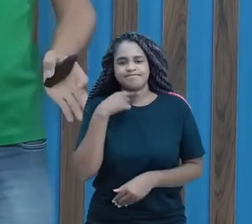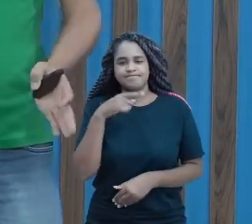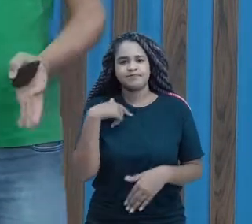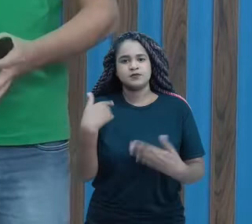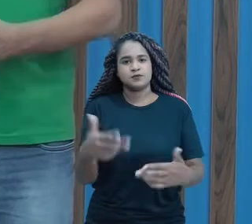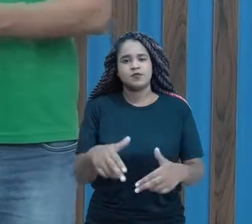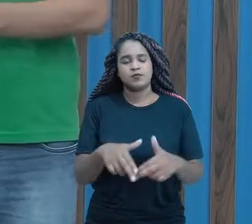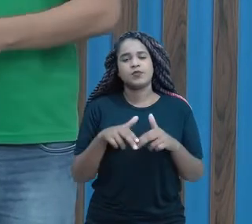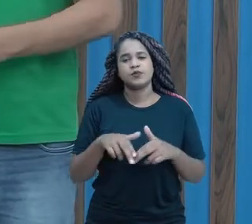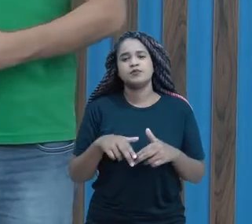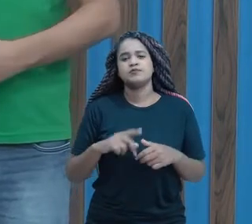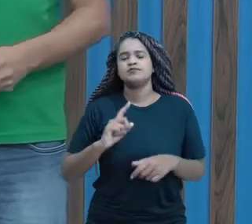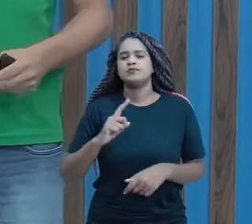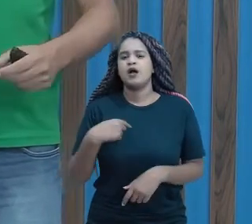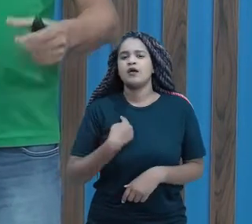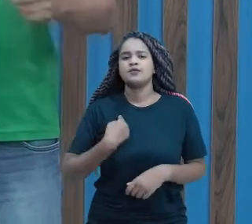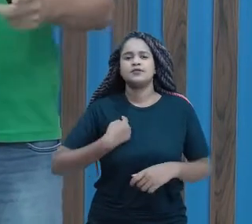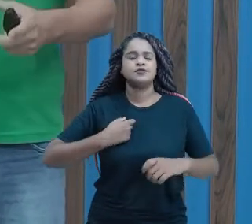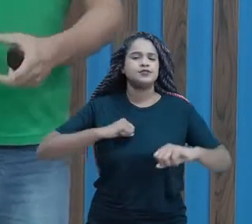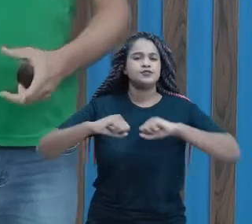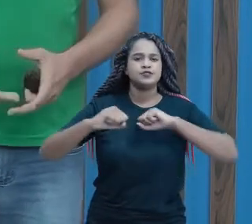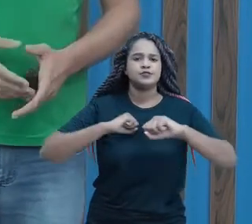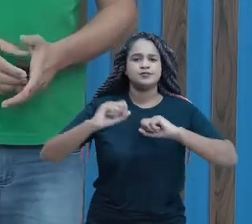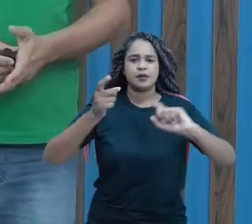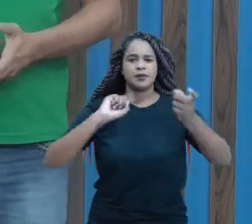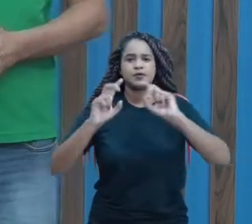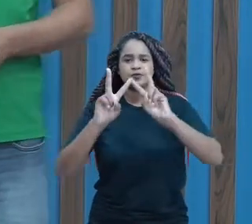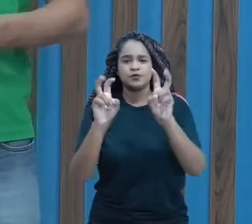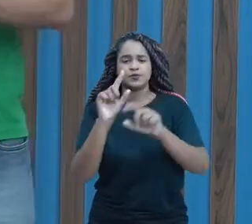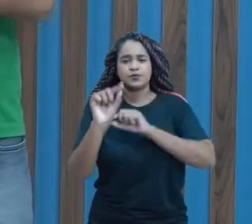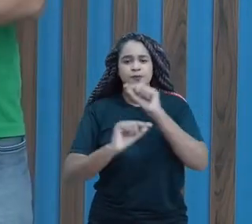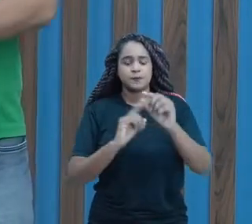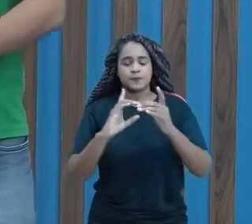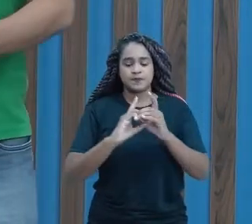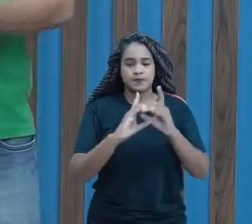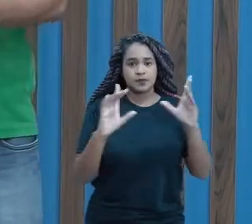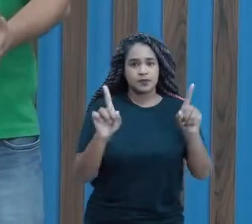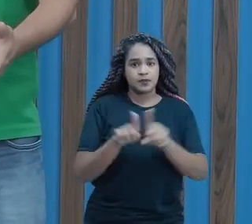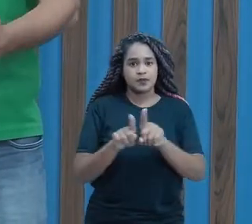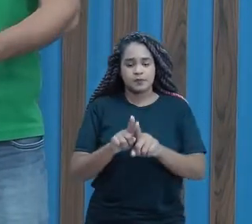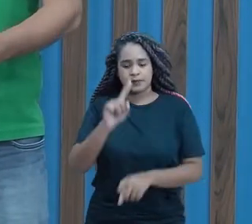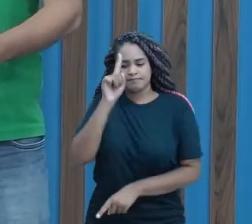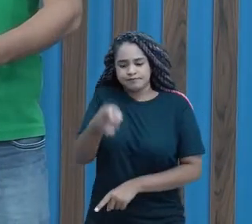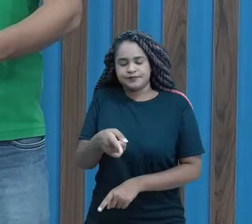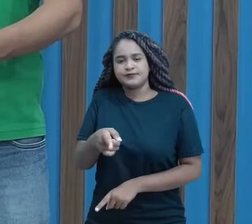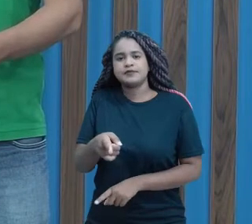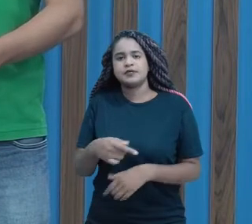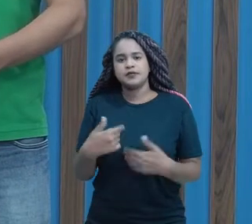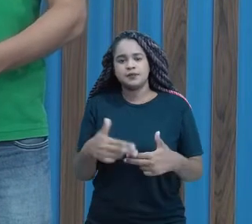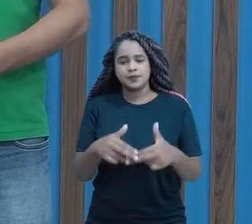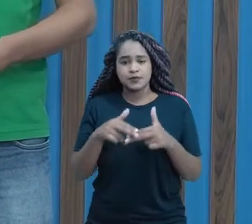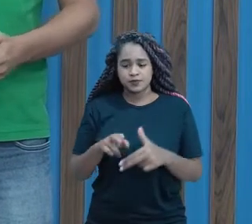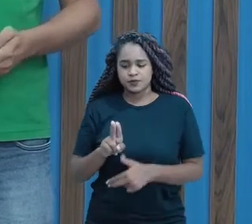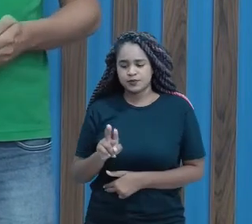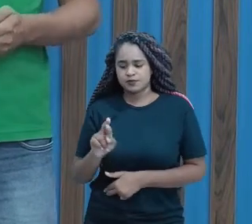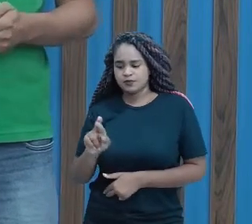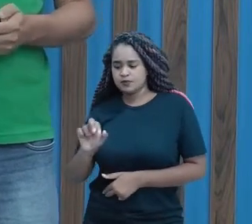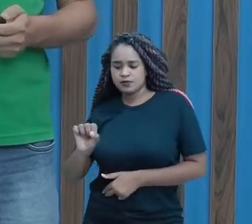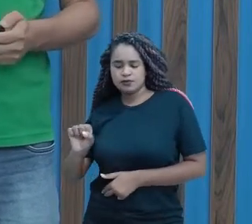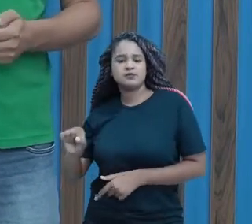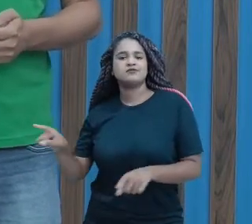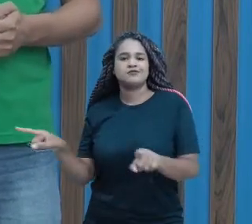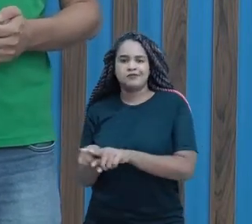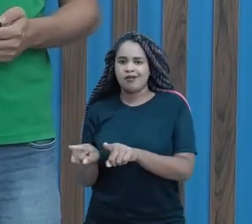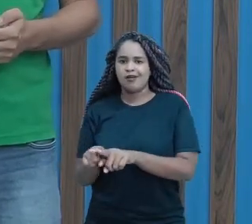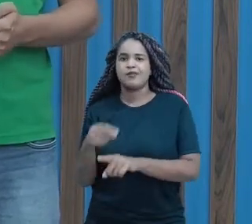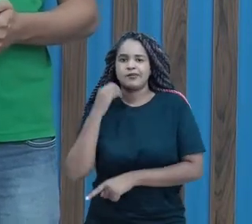que é democracia, né, o que é autoritarismo, né? Então, a União Soviética também vivenciava isso. Ao mesmo tempo